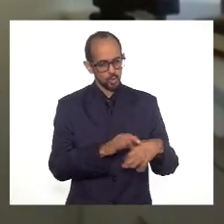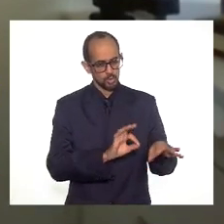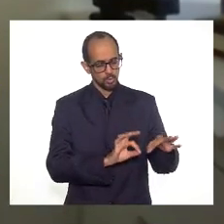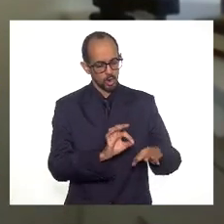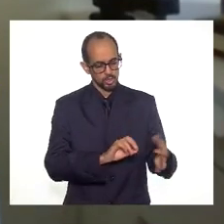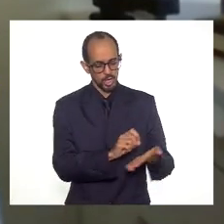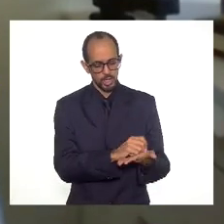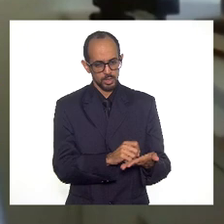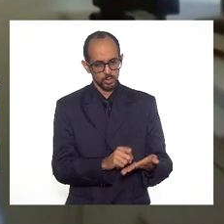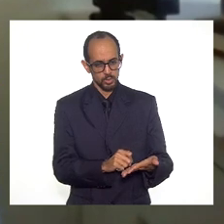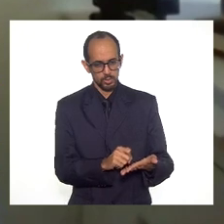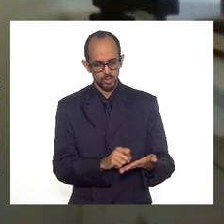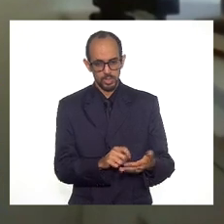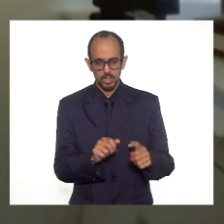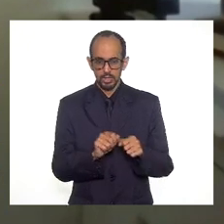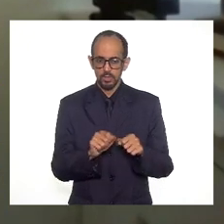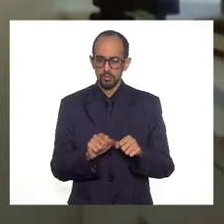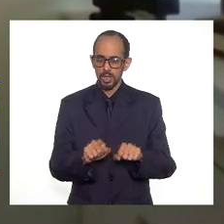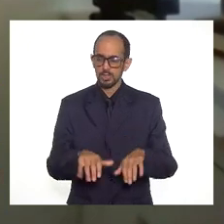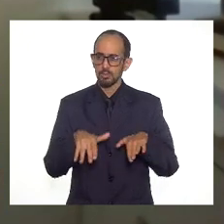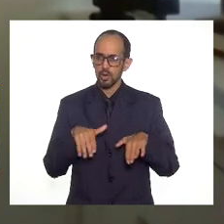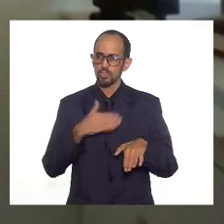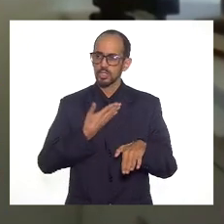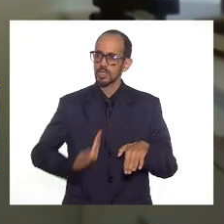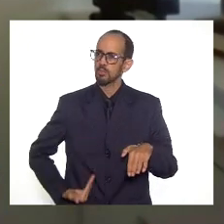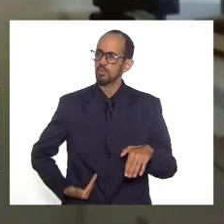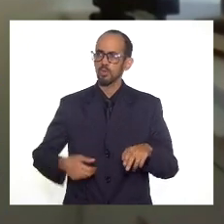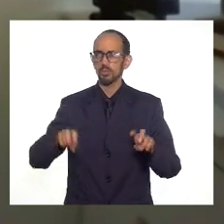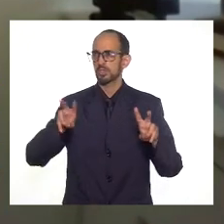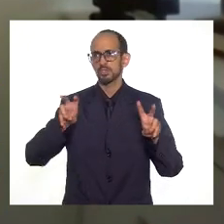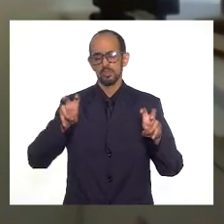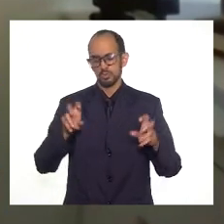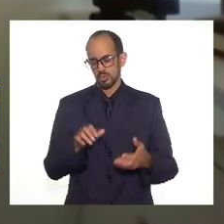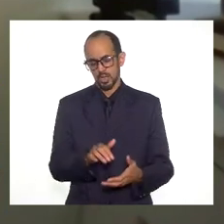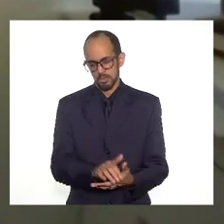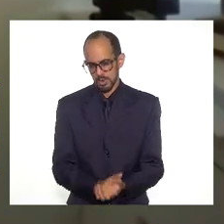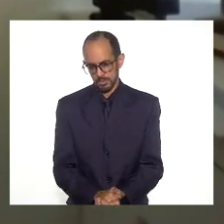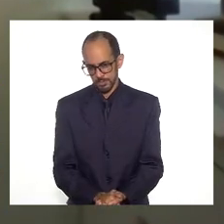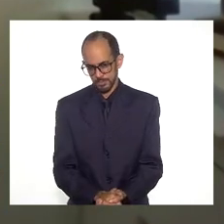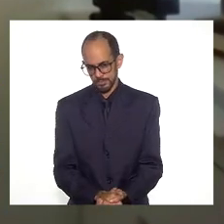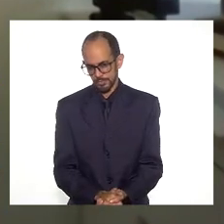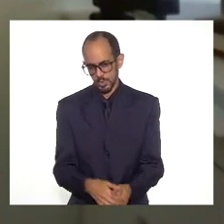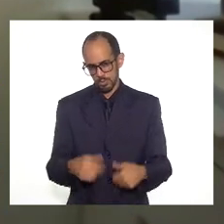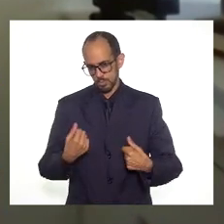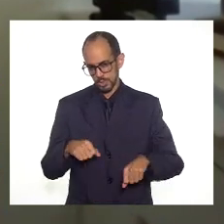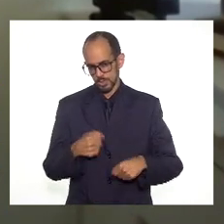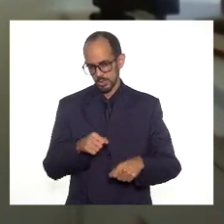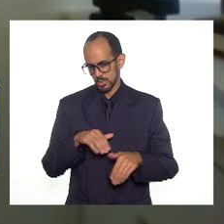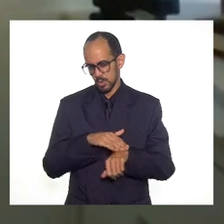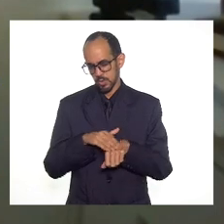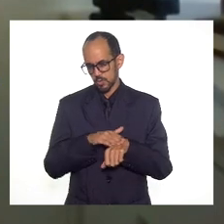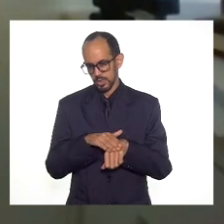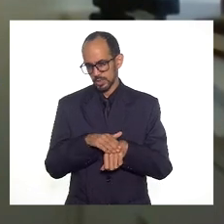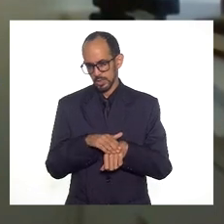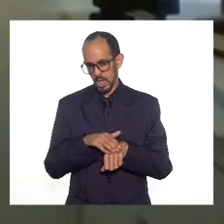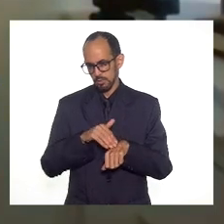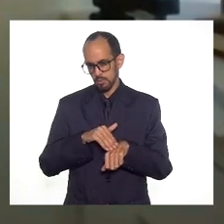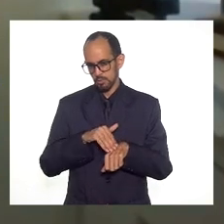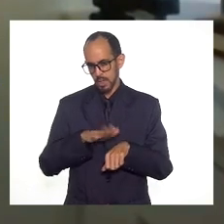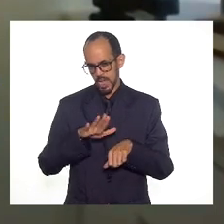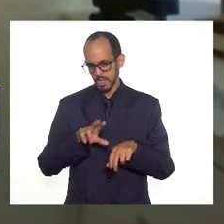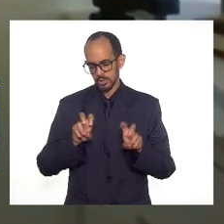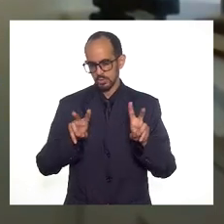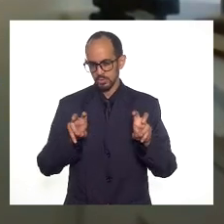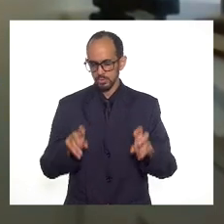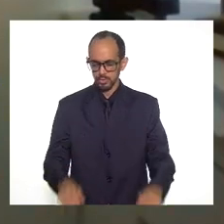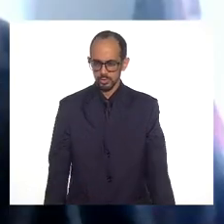Minck, que promova uma audiência pública sobre esse tema. Precisa se aprofundar essa discussão, deputado Carlos